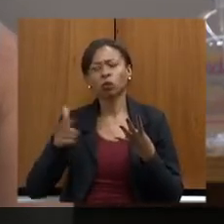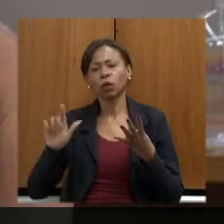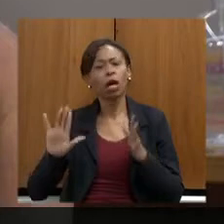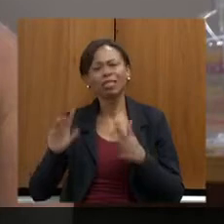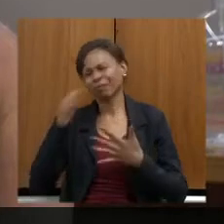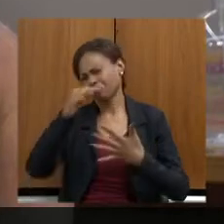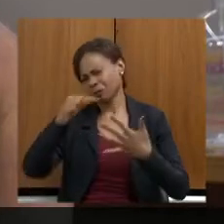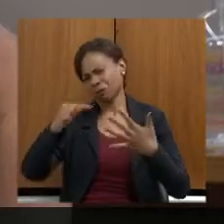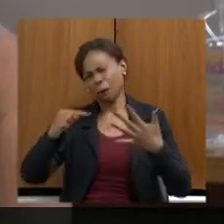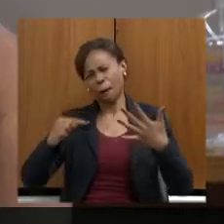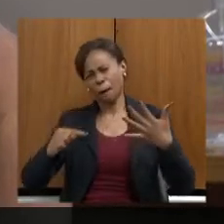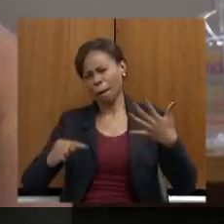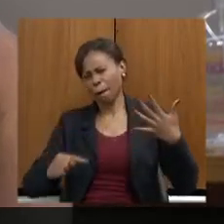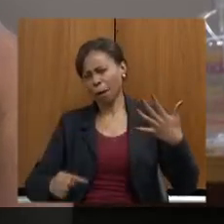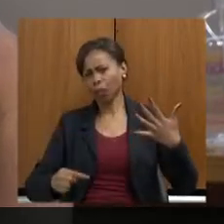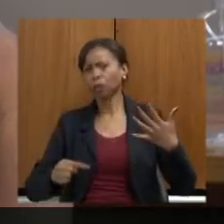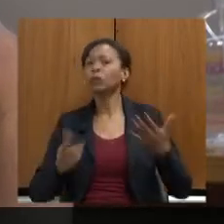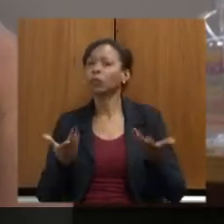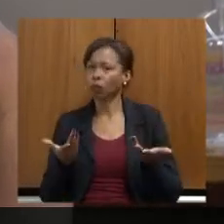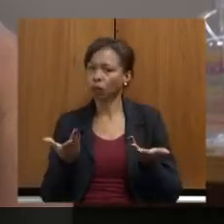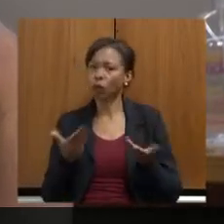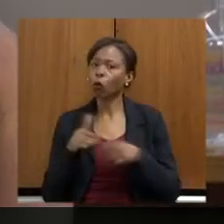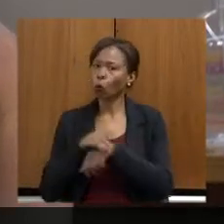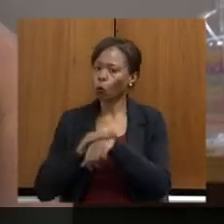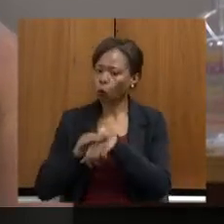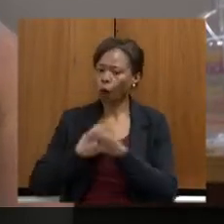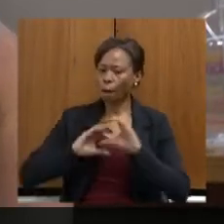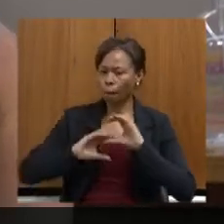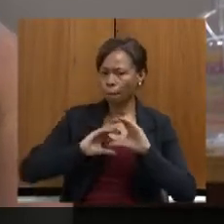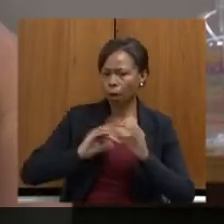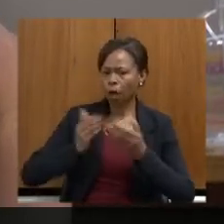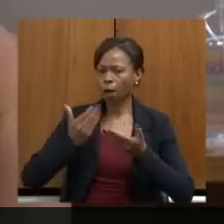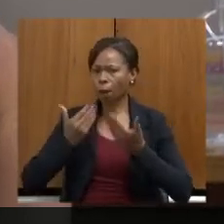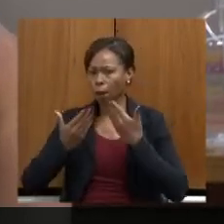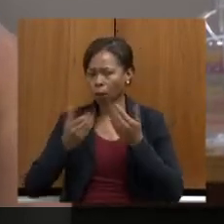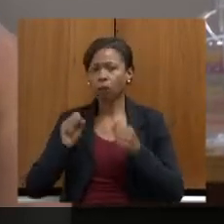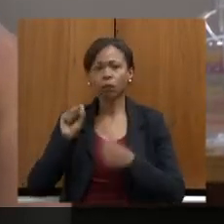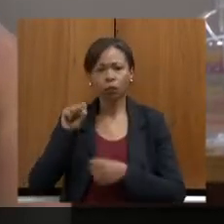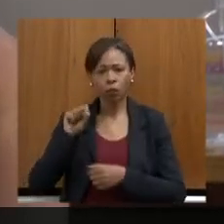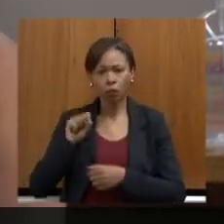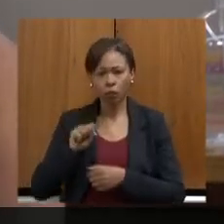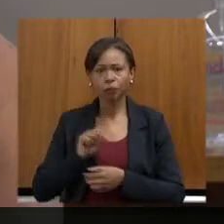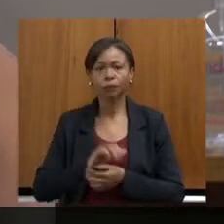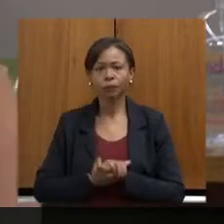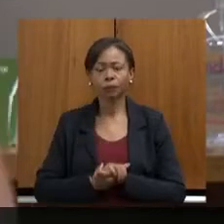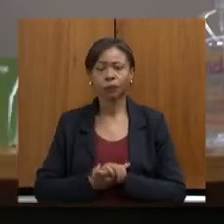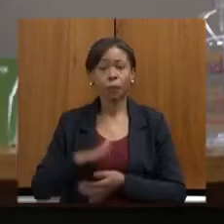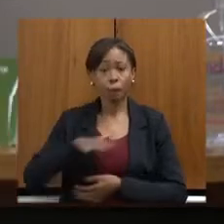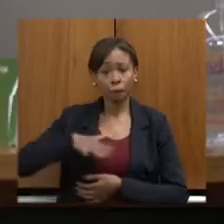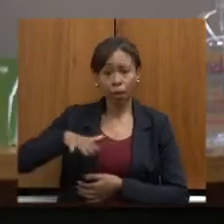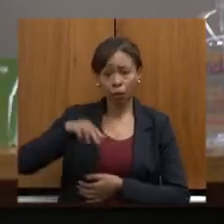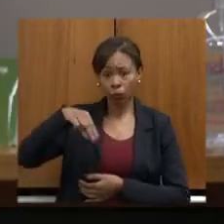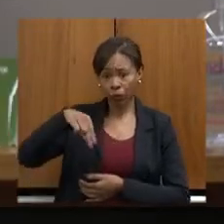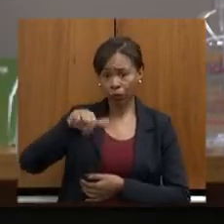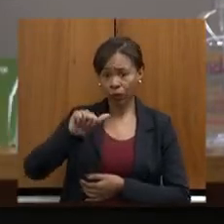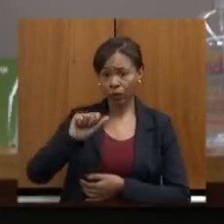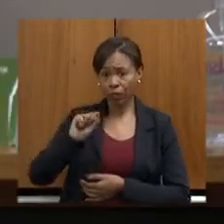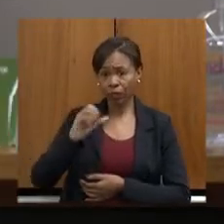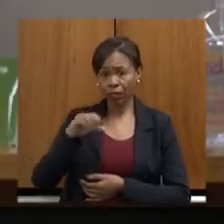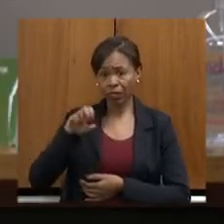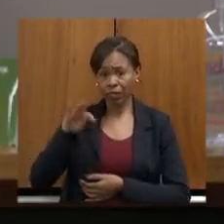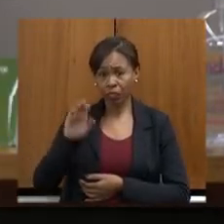aqui muitos outros então houve diálogo sim com relação à Nascente Nascente imperiais o nome do